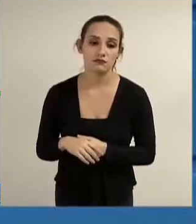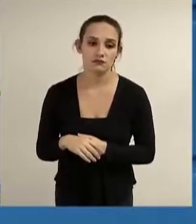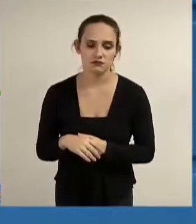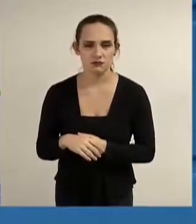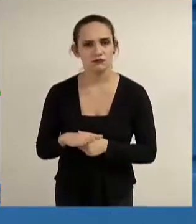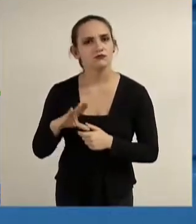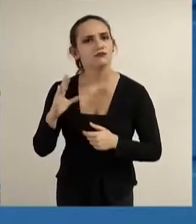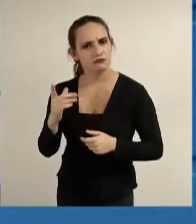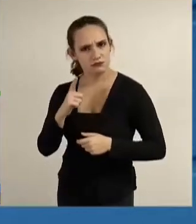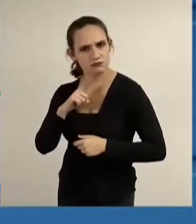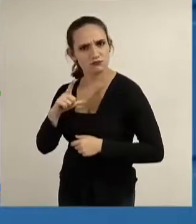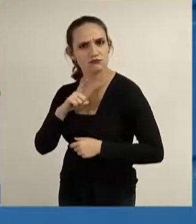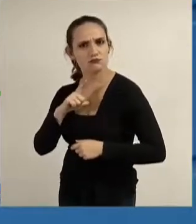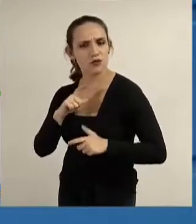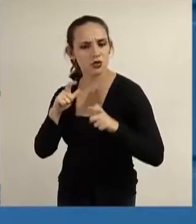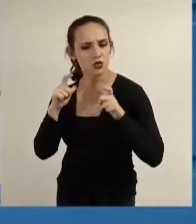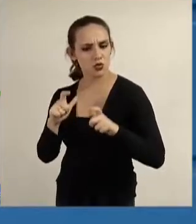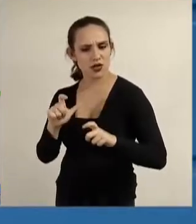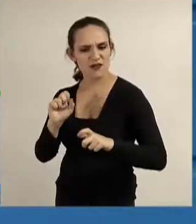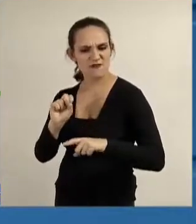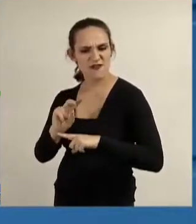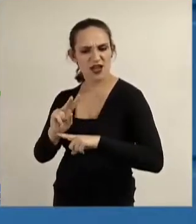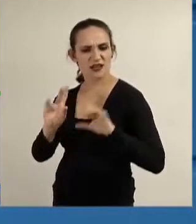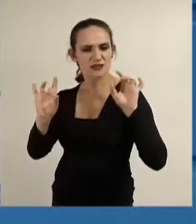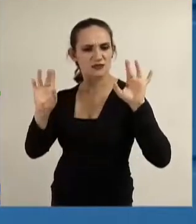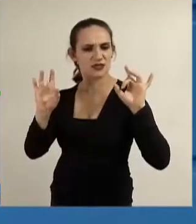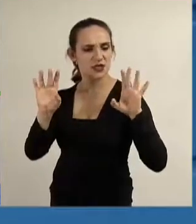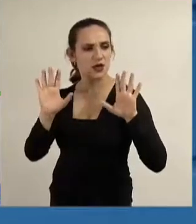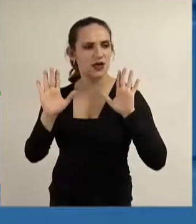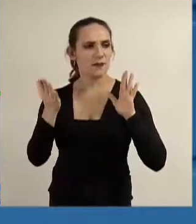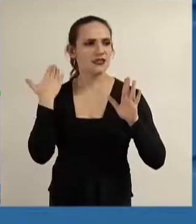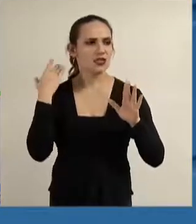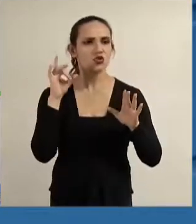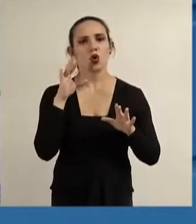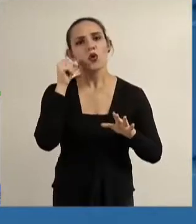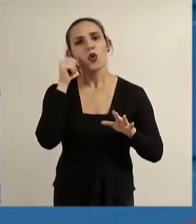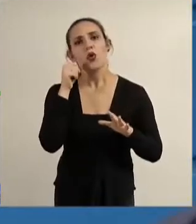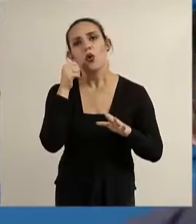estão ocupando lugares antes reservados somente aos homens,